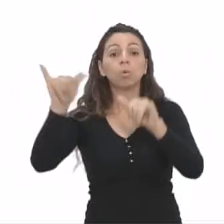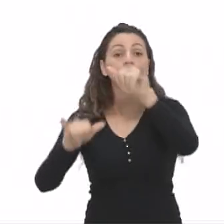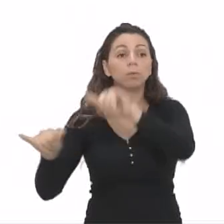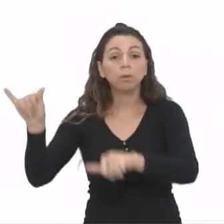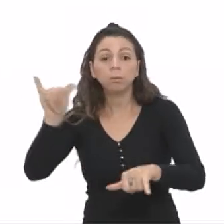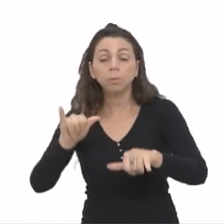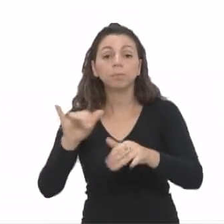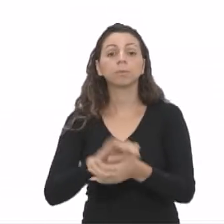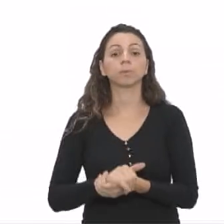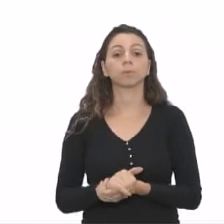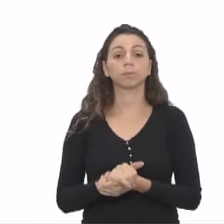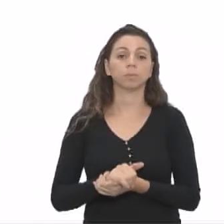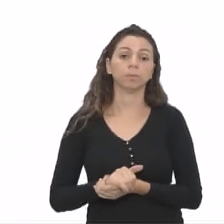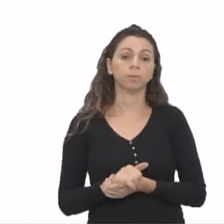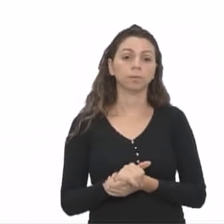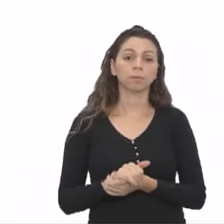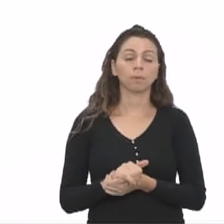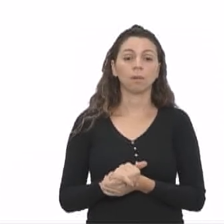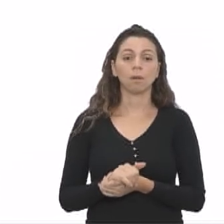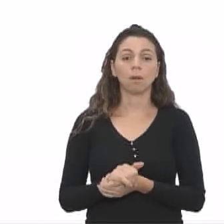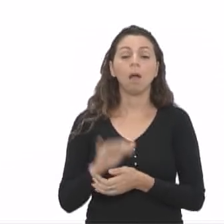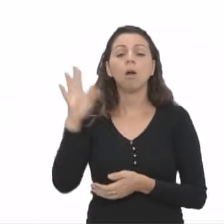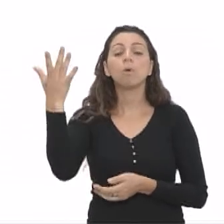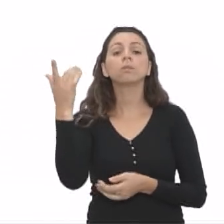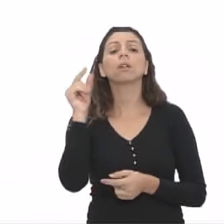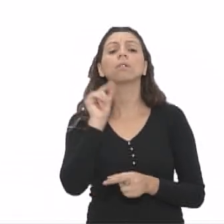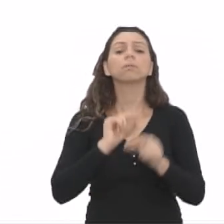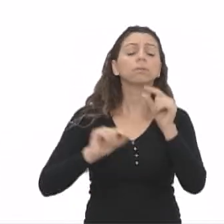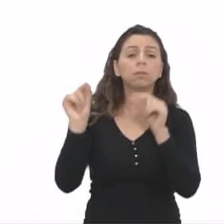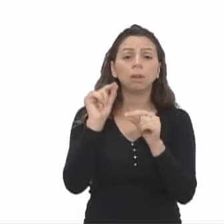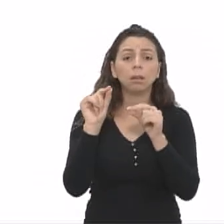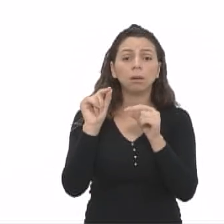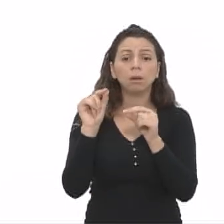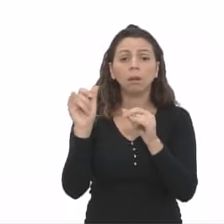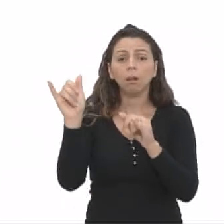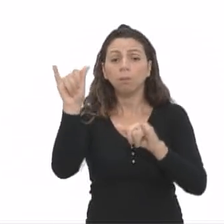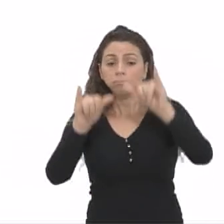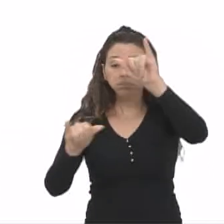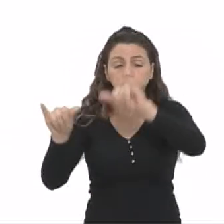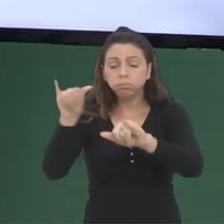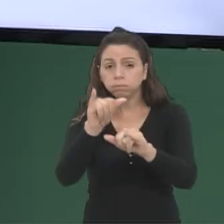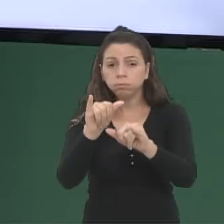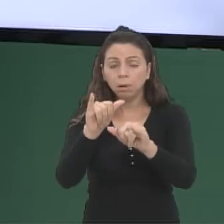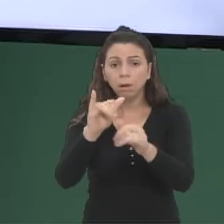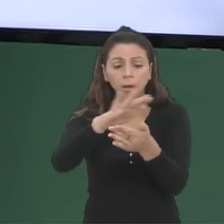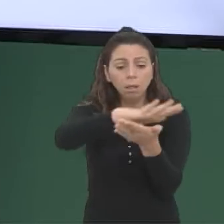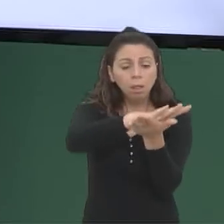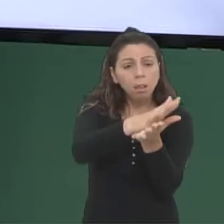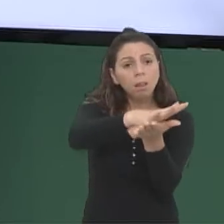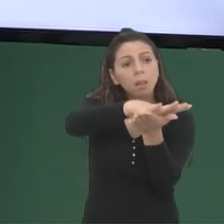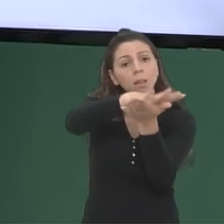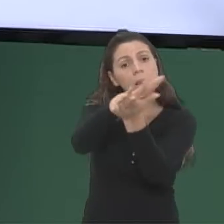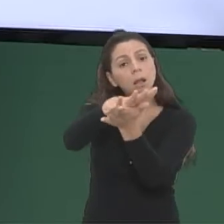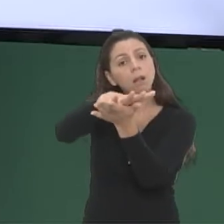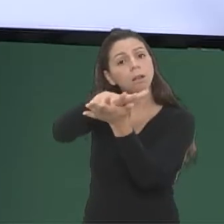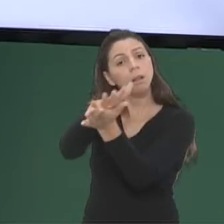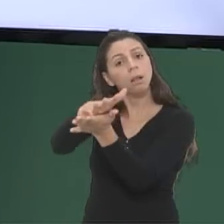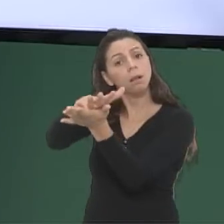químico ocorre quando há uma decomposição dos minerais que estruturam a rocha. Muito